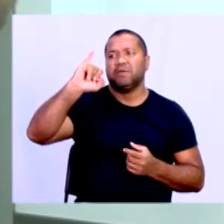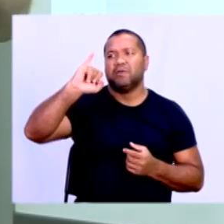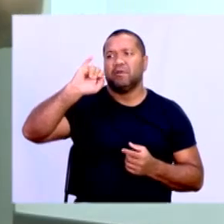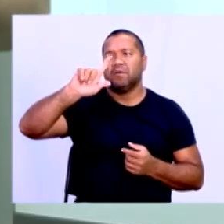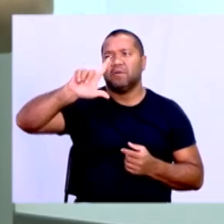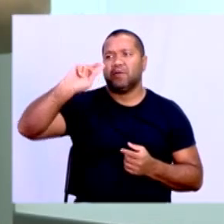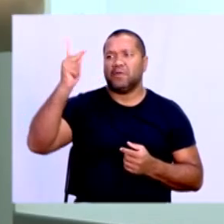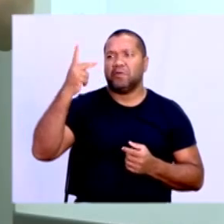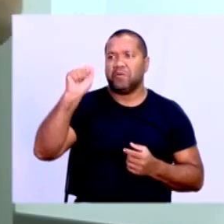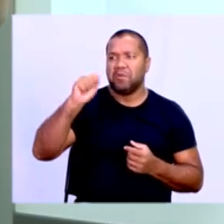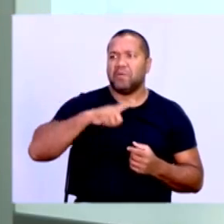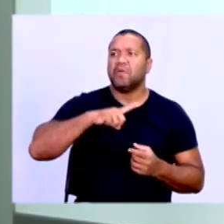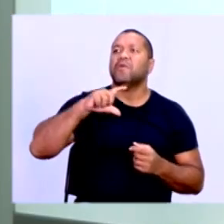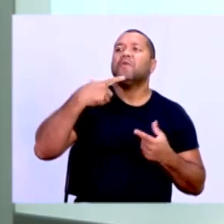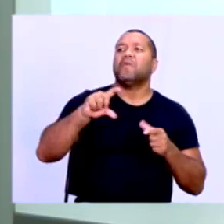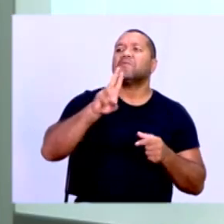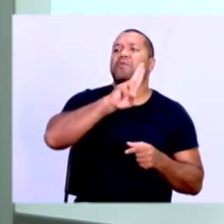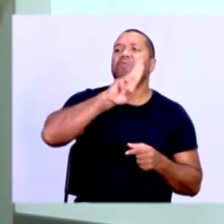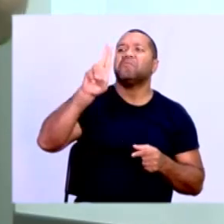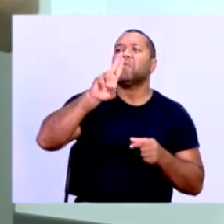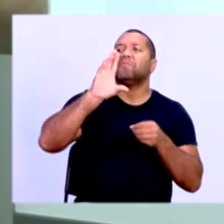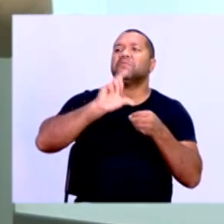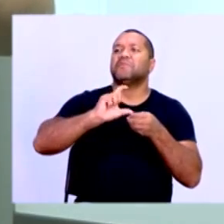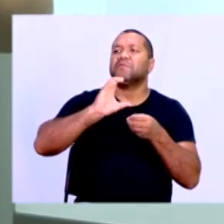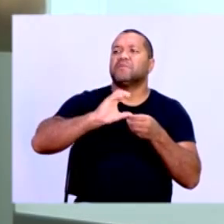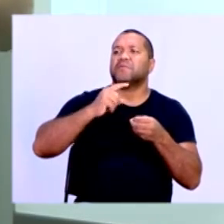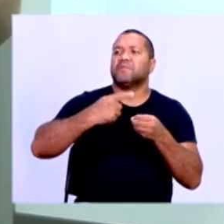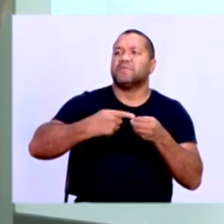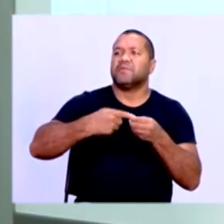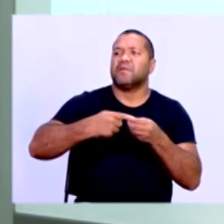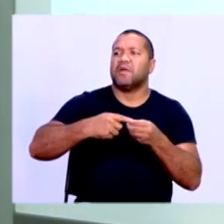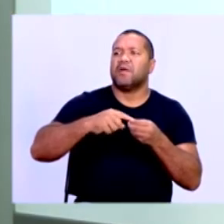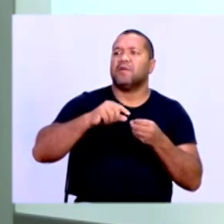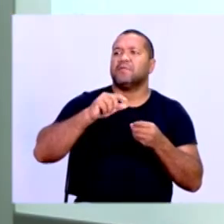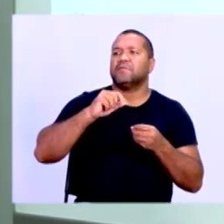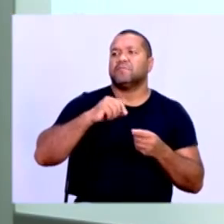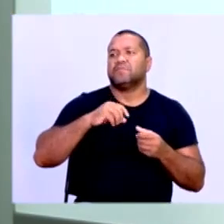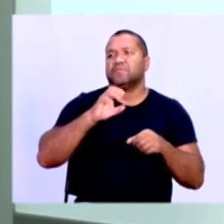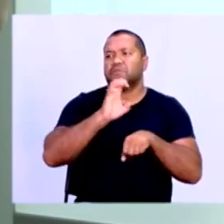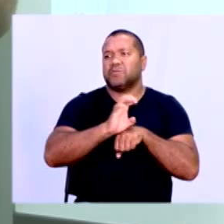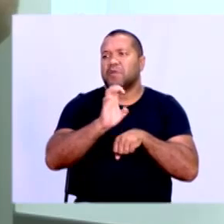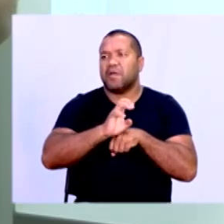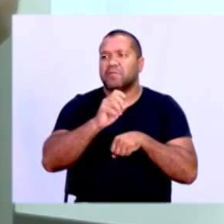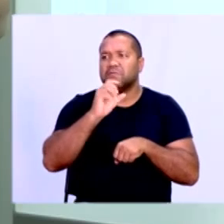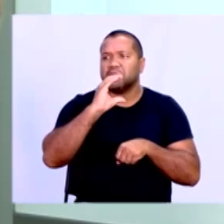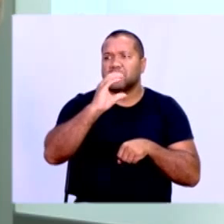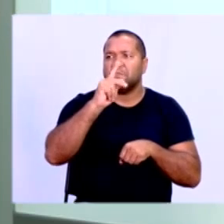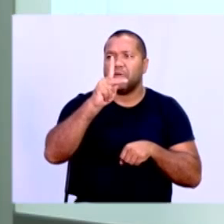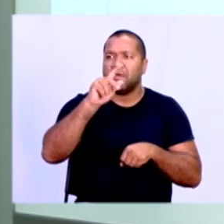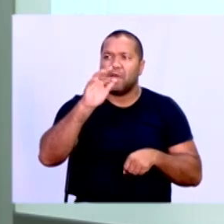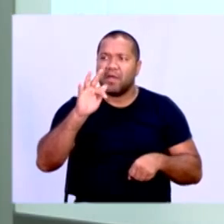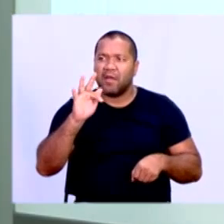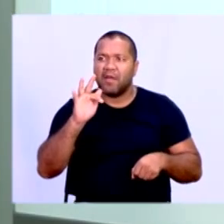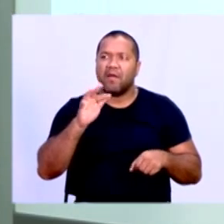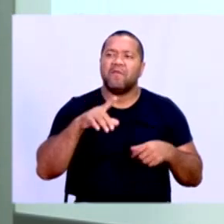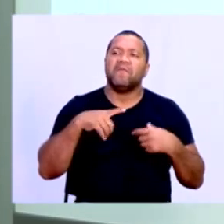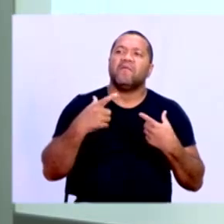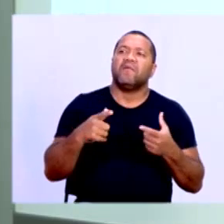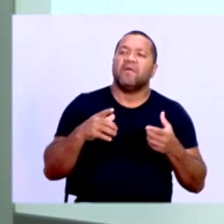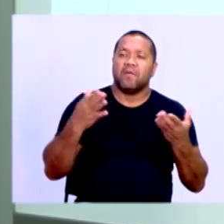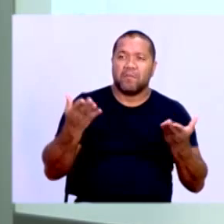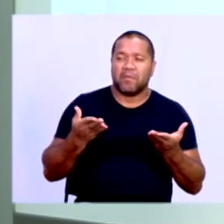nome, cidade, estado, CPF. Acho que você já viu isso, né? Você já viu no seu, até agora no